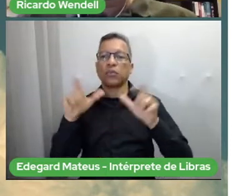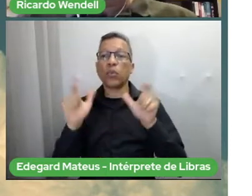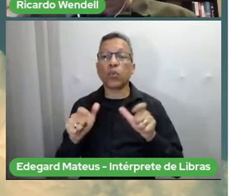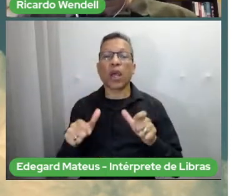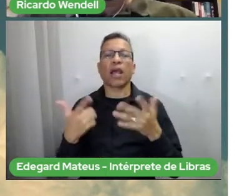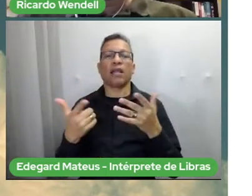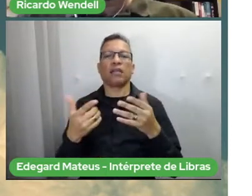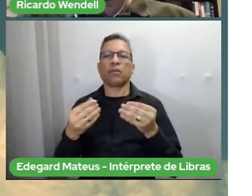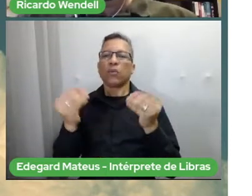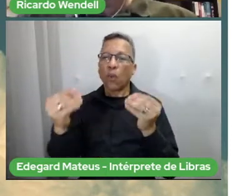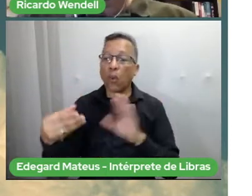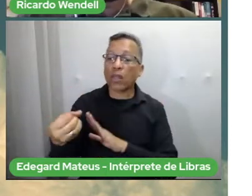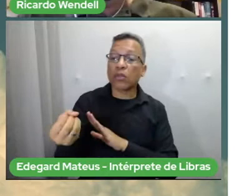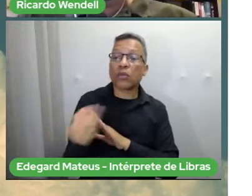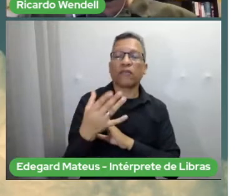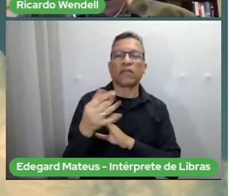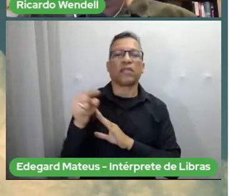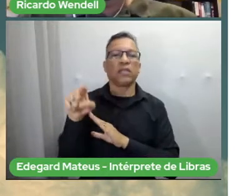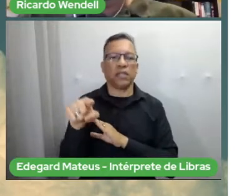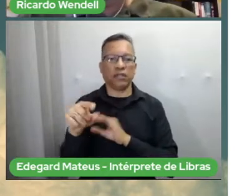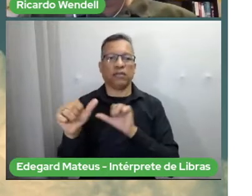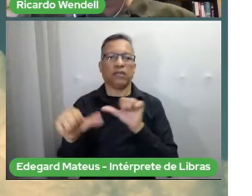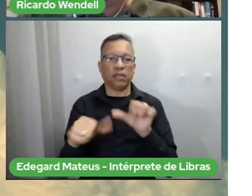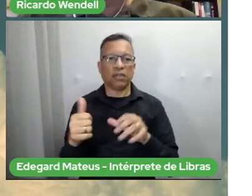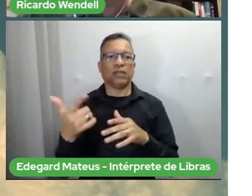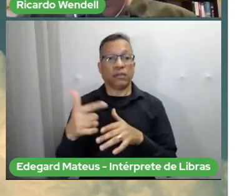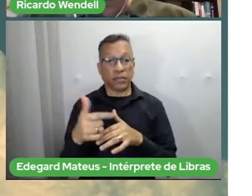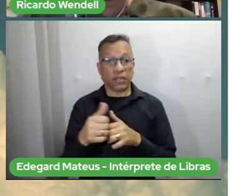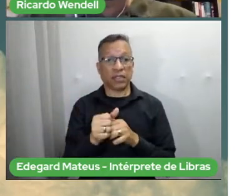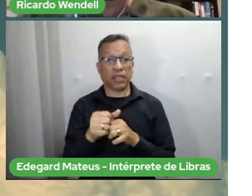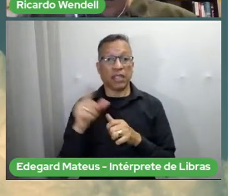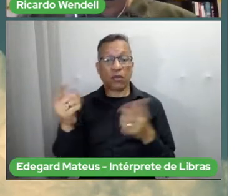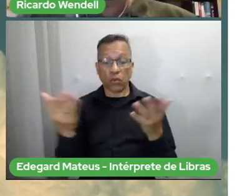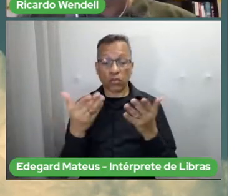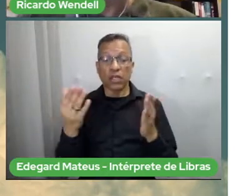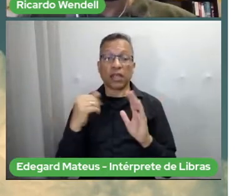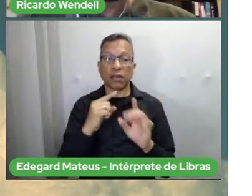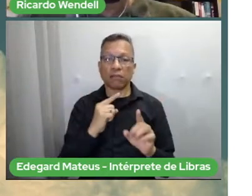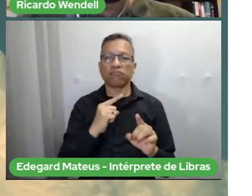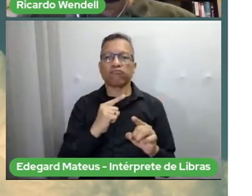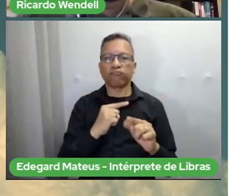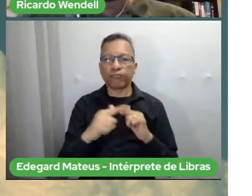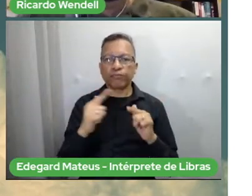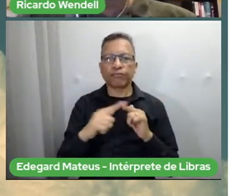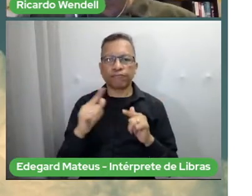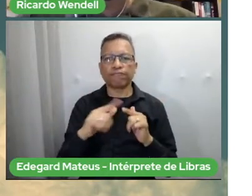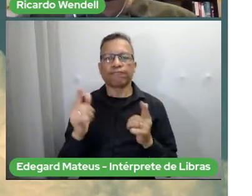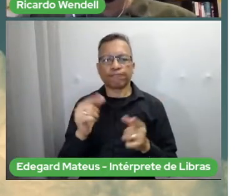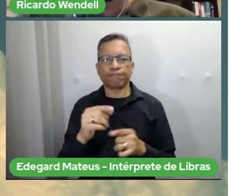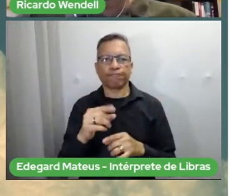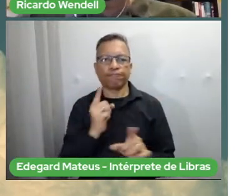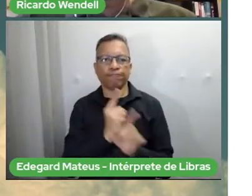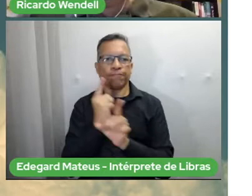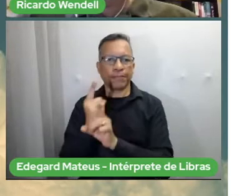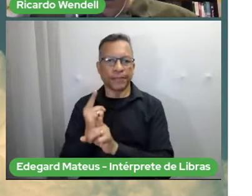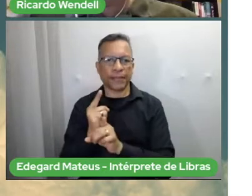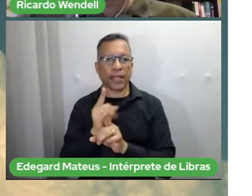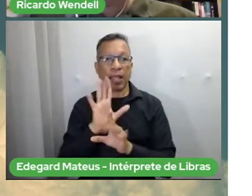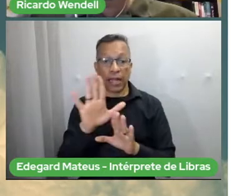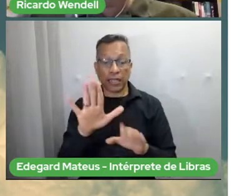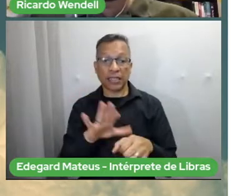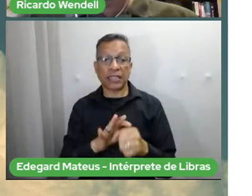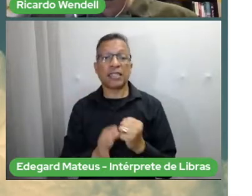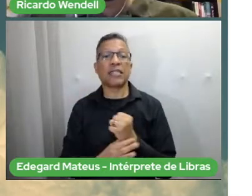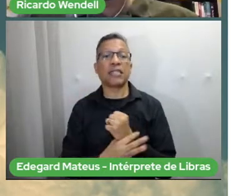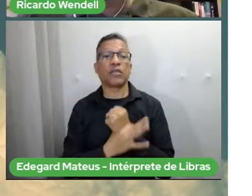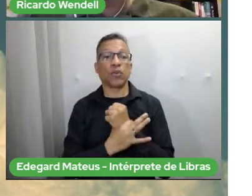dele, e características de dados que hoje a gente encontra vários problemas ainda. Ele deve ser seguro, então somente as